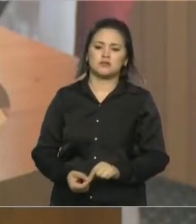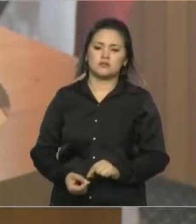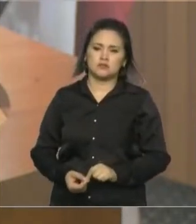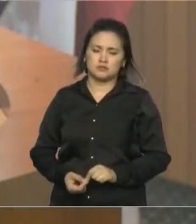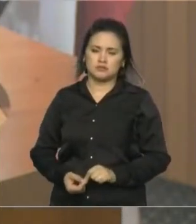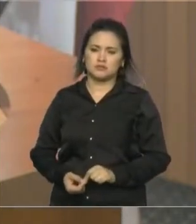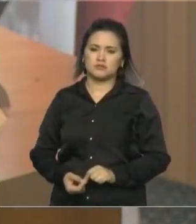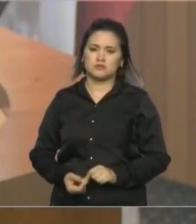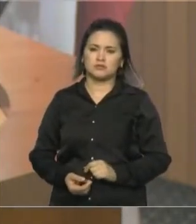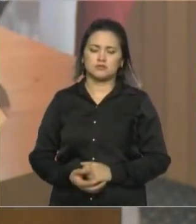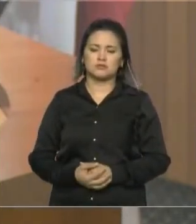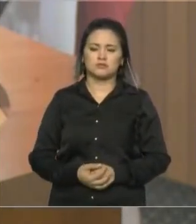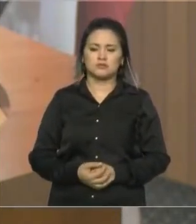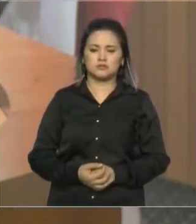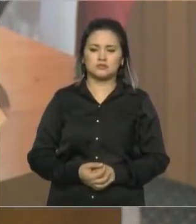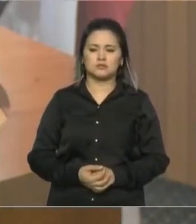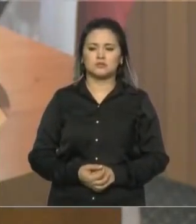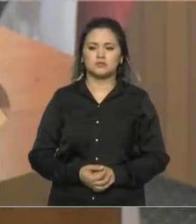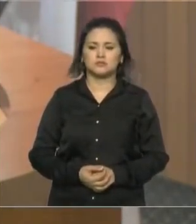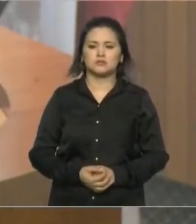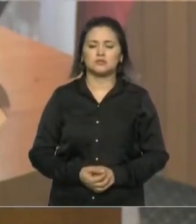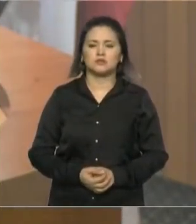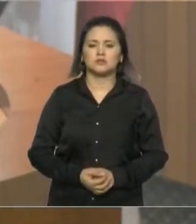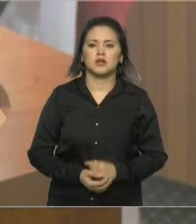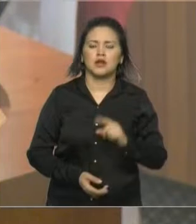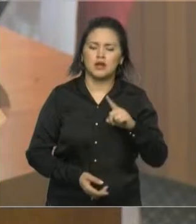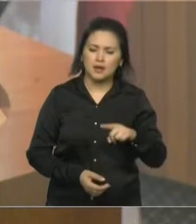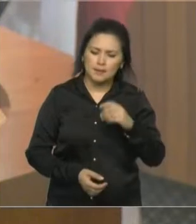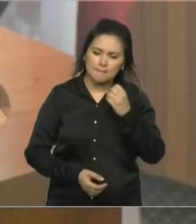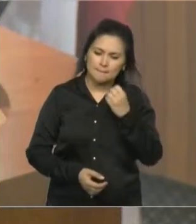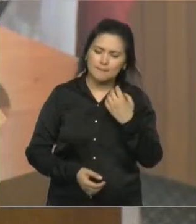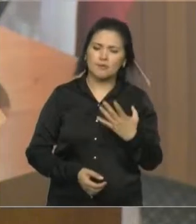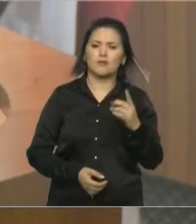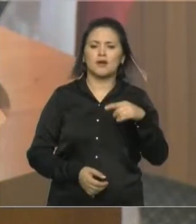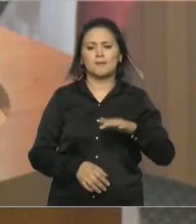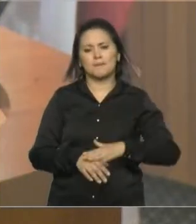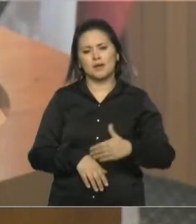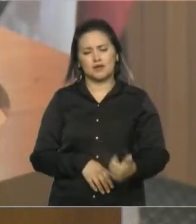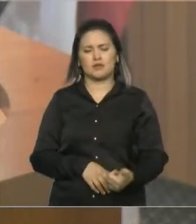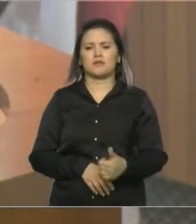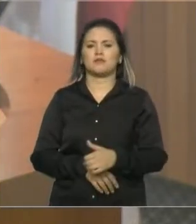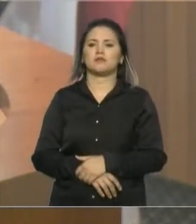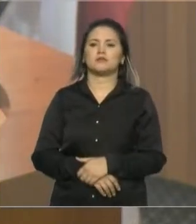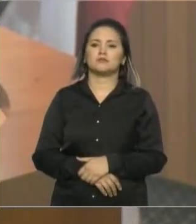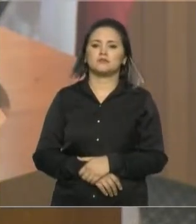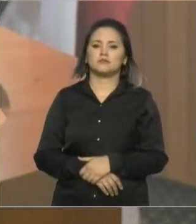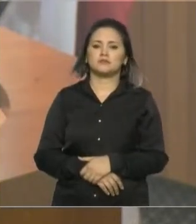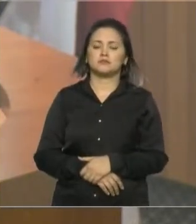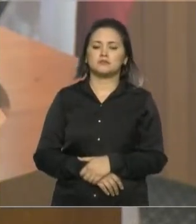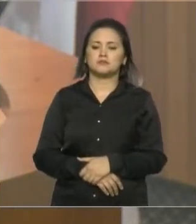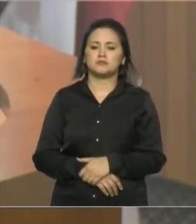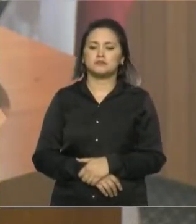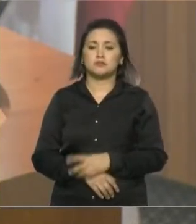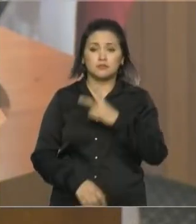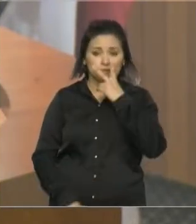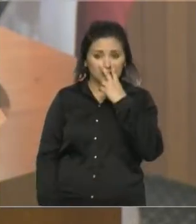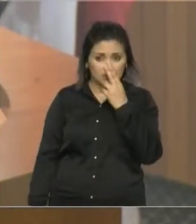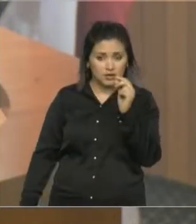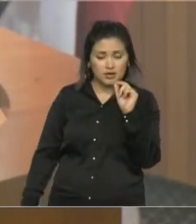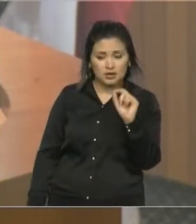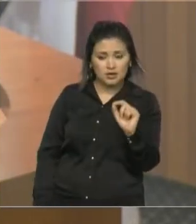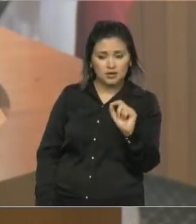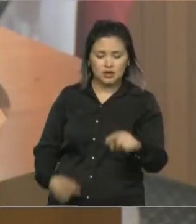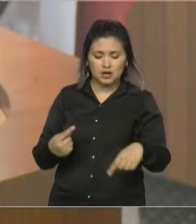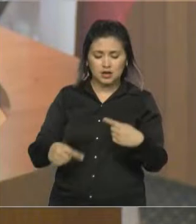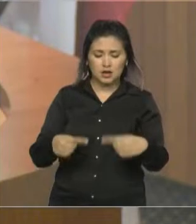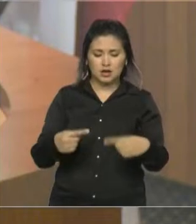obviamente positivos, tanto num caso quanto no outro. Me parece que é uma discussão necessária a